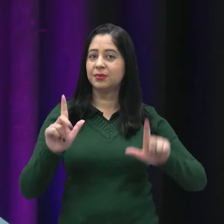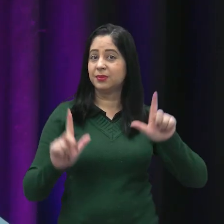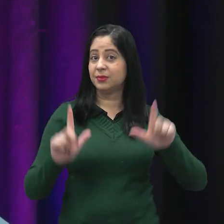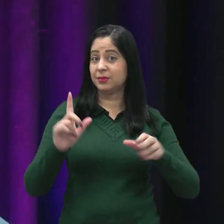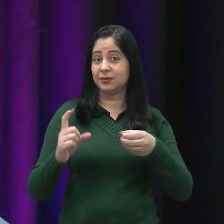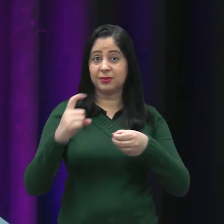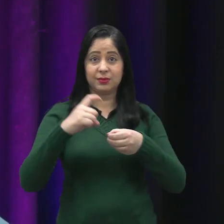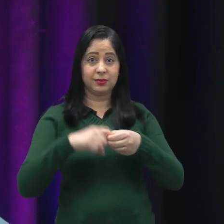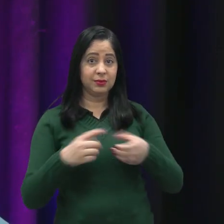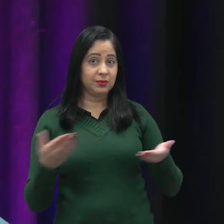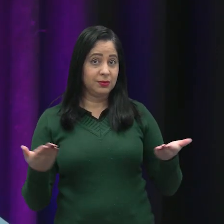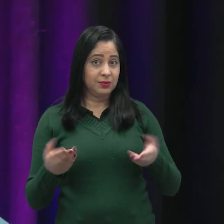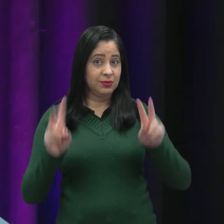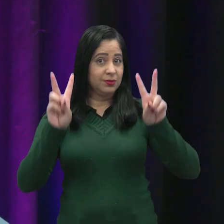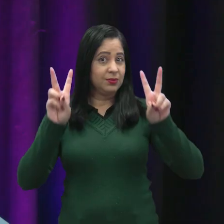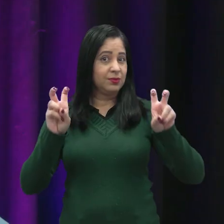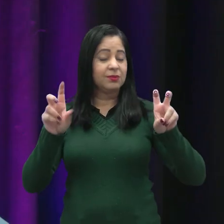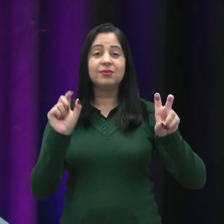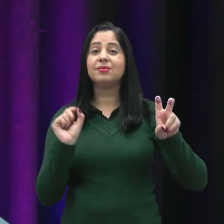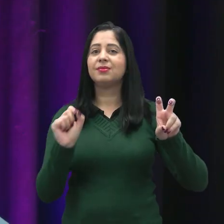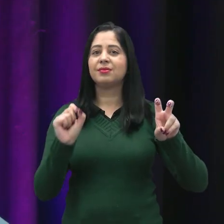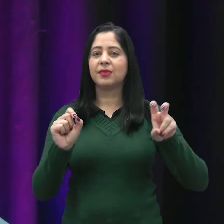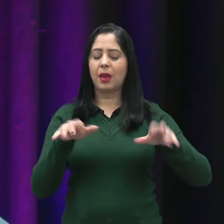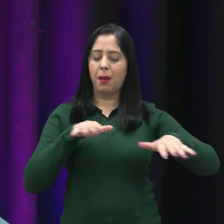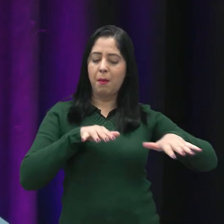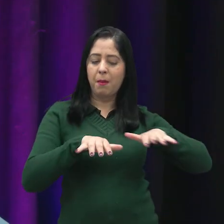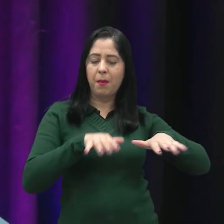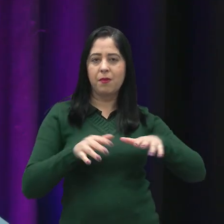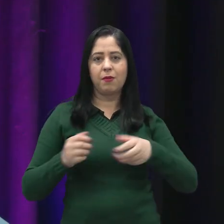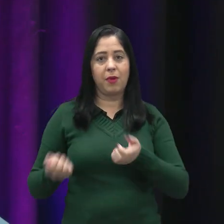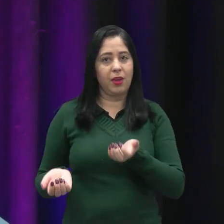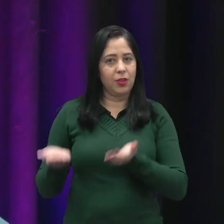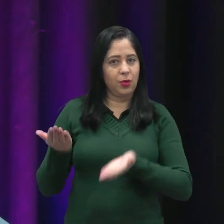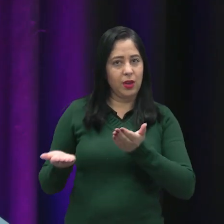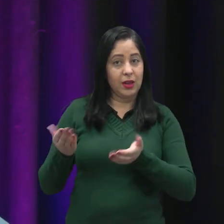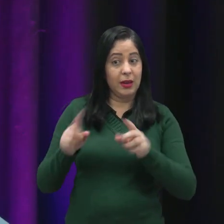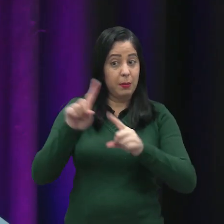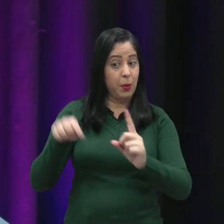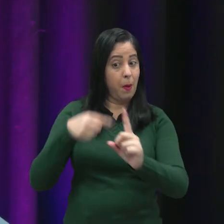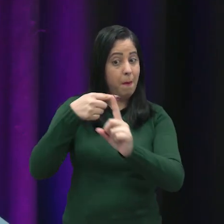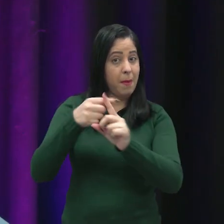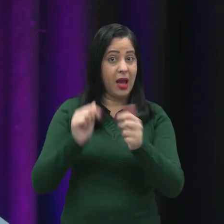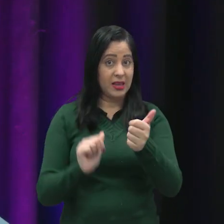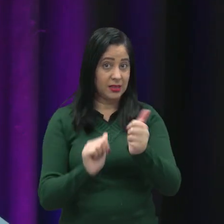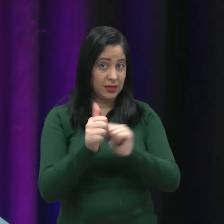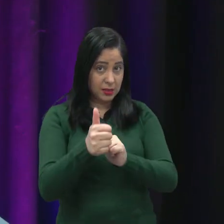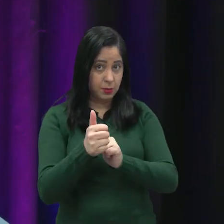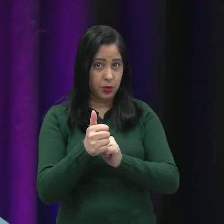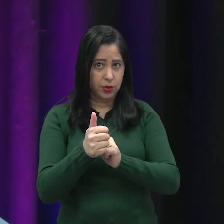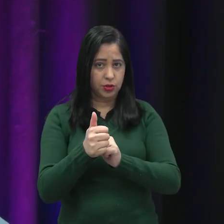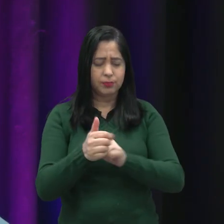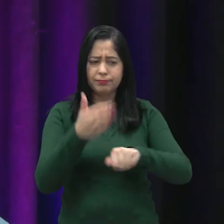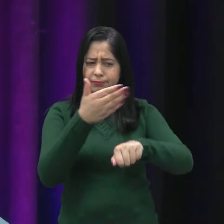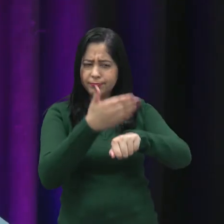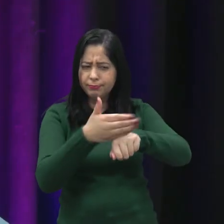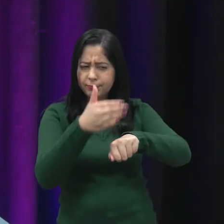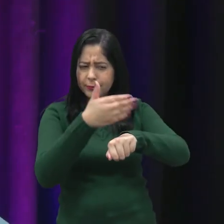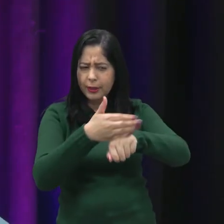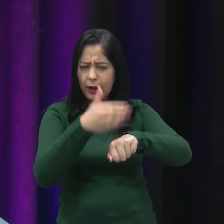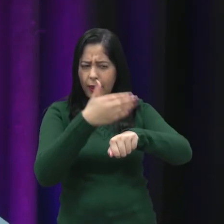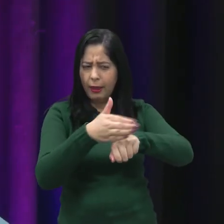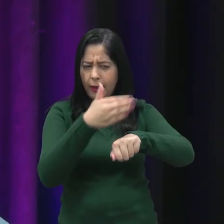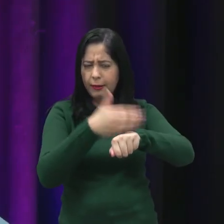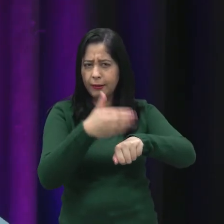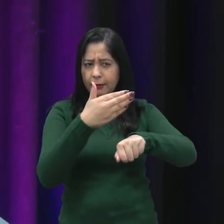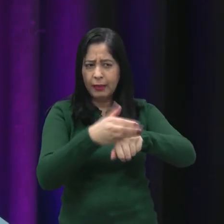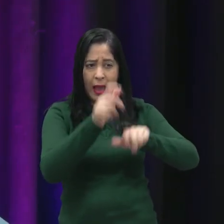Estamos de volta e hoje o tema do programa é movimento e equilíbrio através do esporte. Como a disciplina do treino transforma pessoas